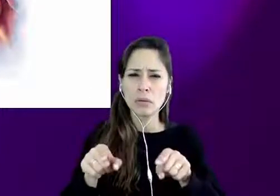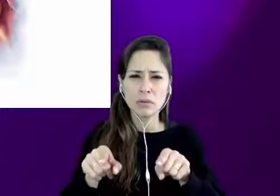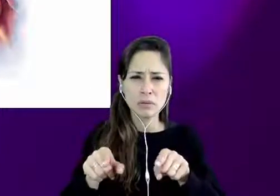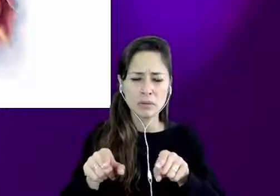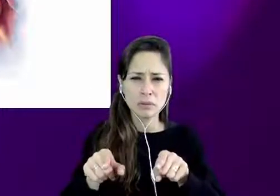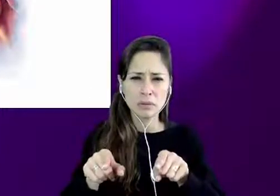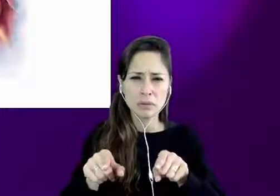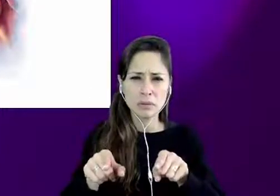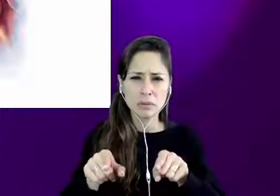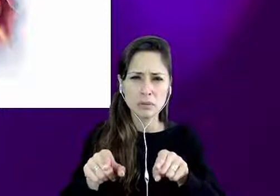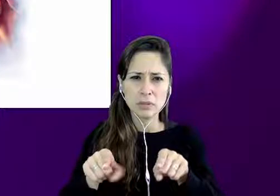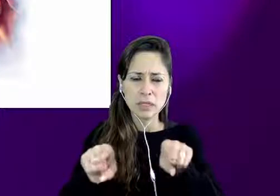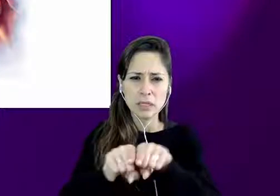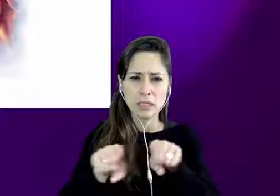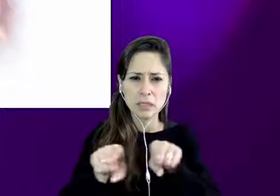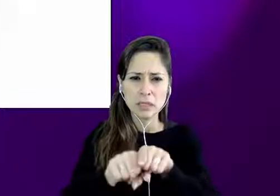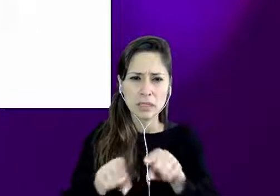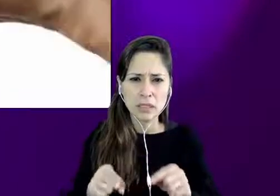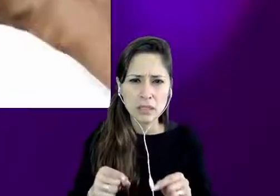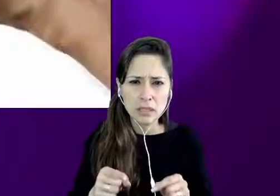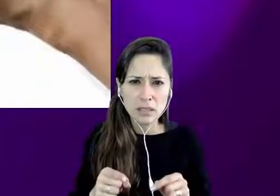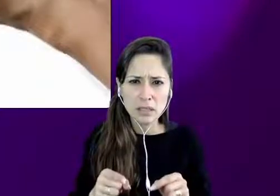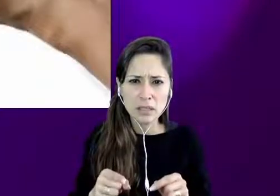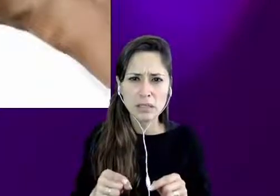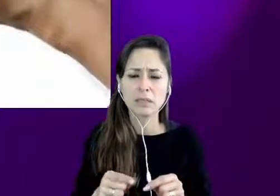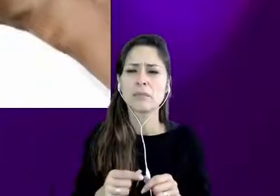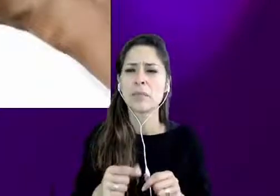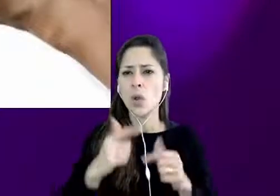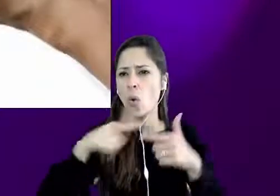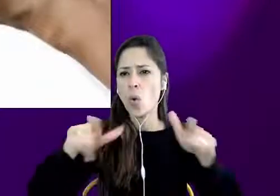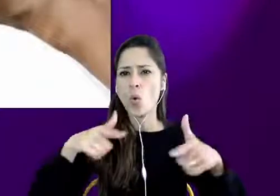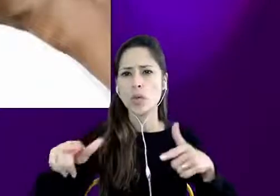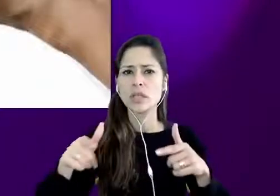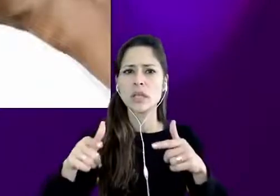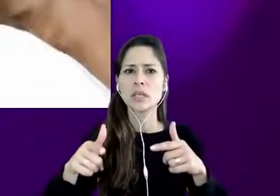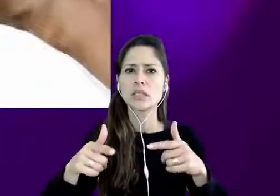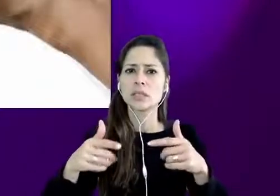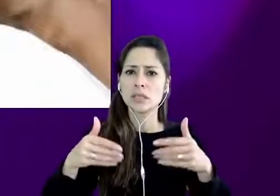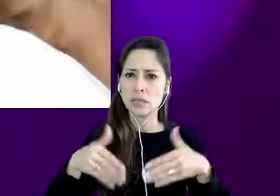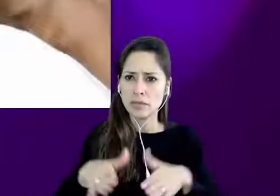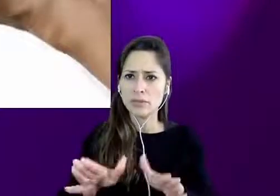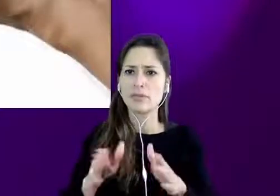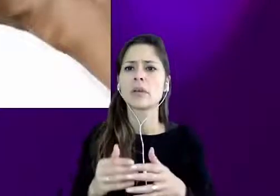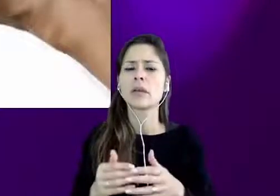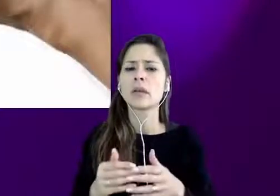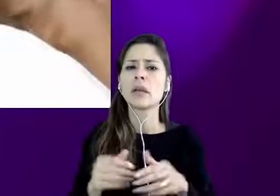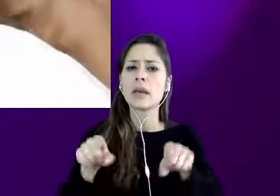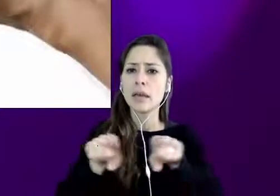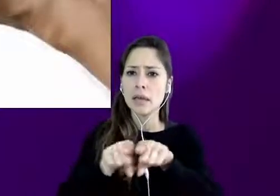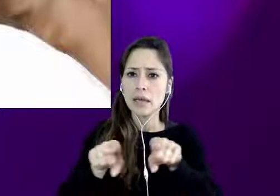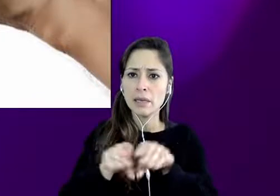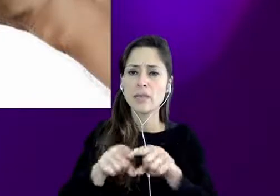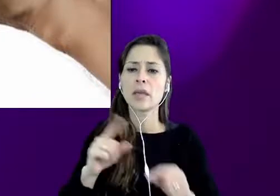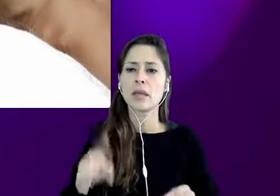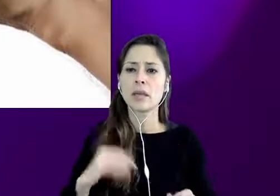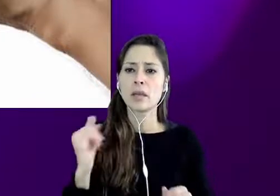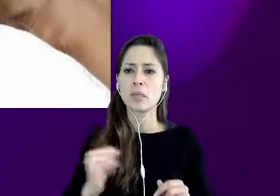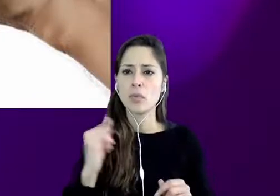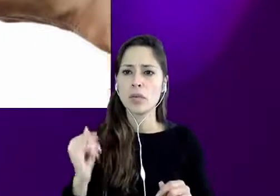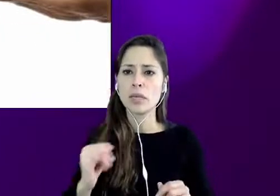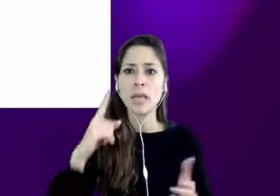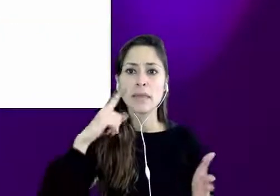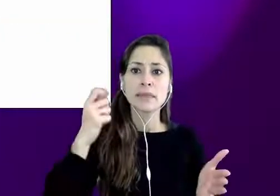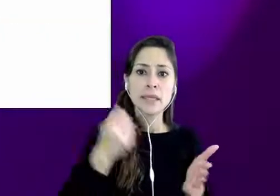seja por medidas mecânicas. É importante também que, nesse momento, a gente reconheça que todas as decisões devem